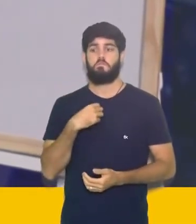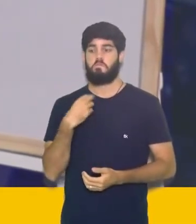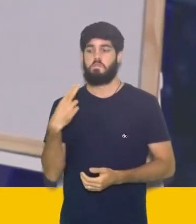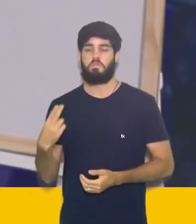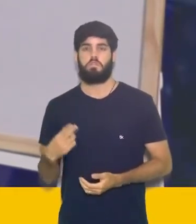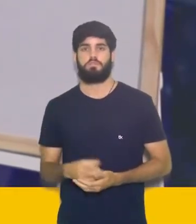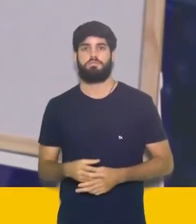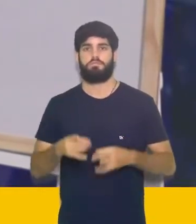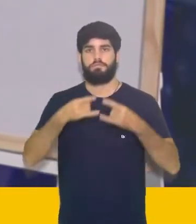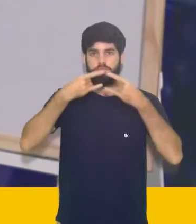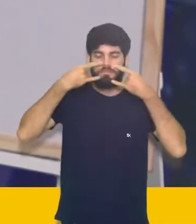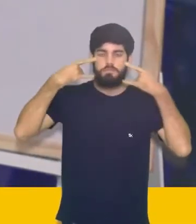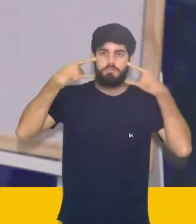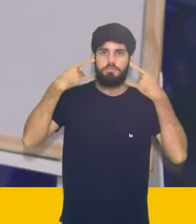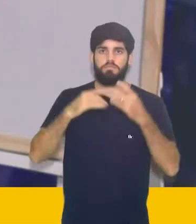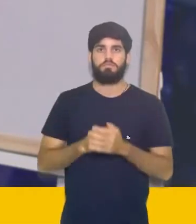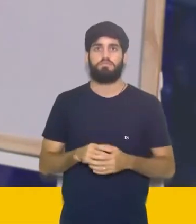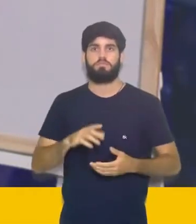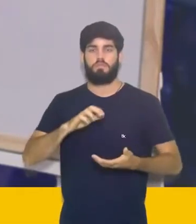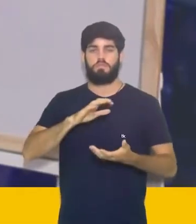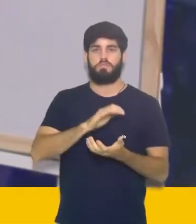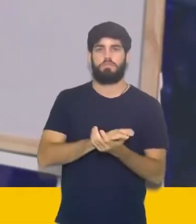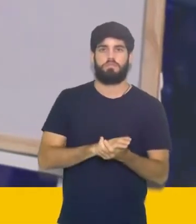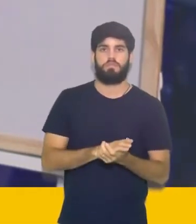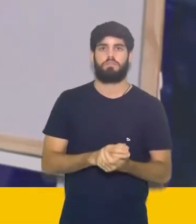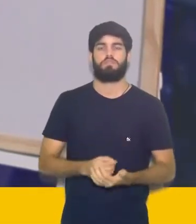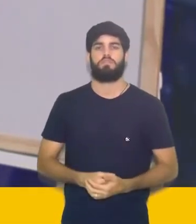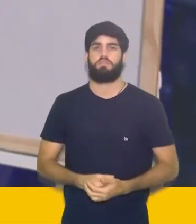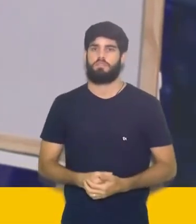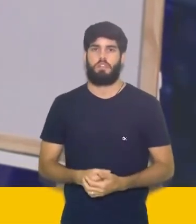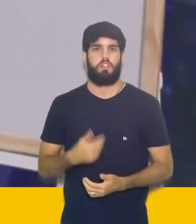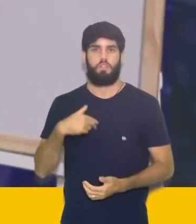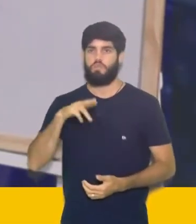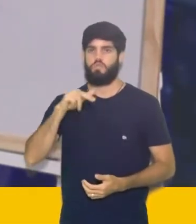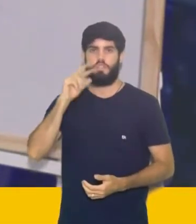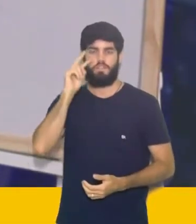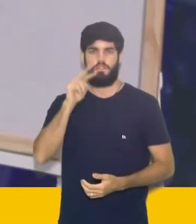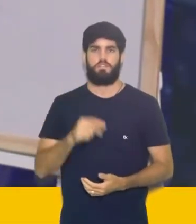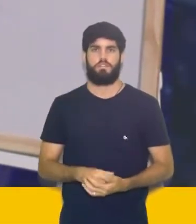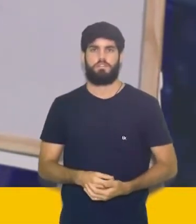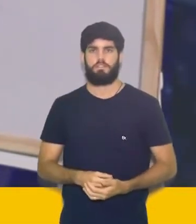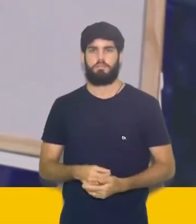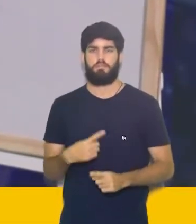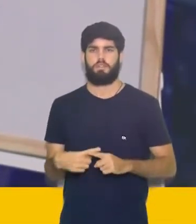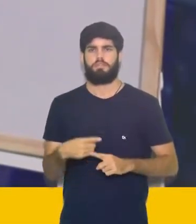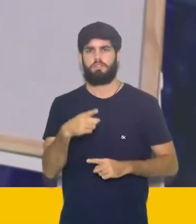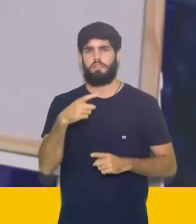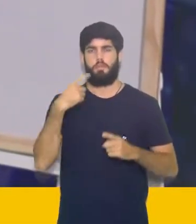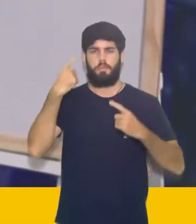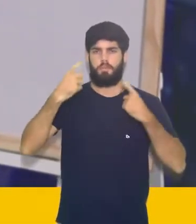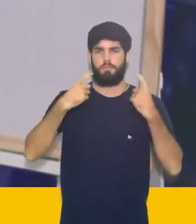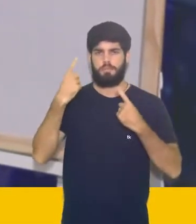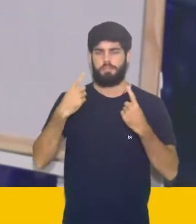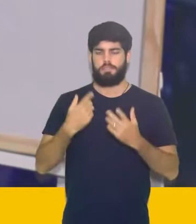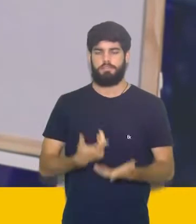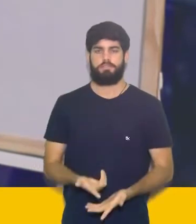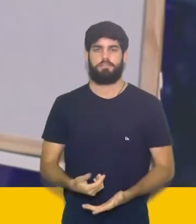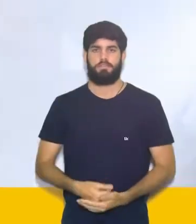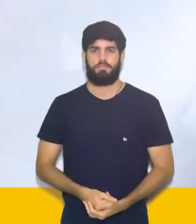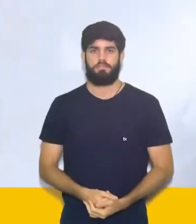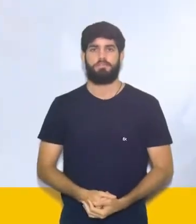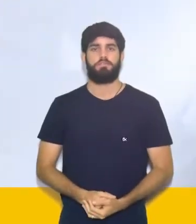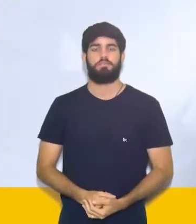vou, de máscara, de gel. Nunca vi. Nunca vi. Então, por que você está preocupado com isso? Bora